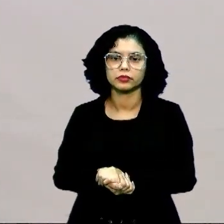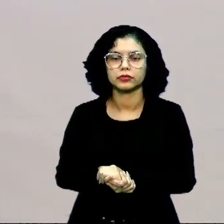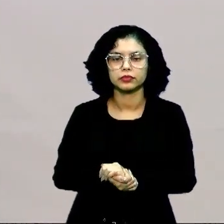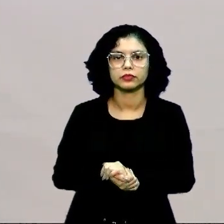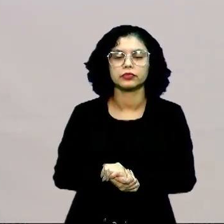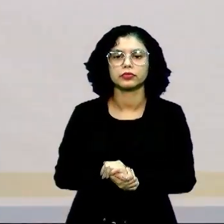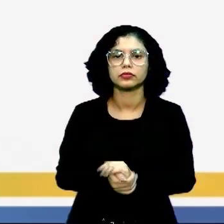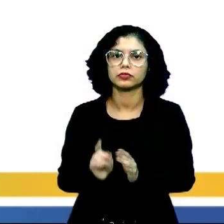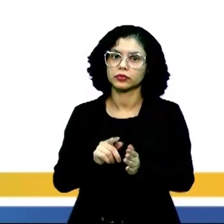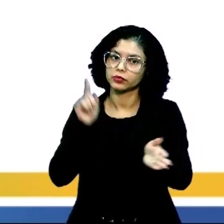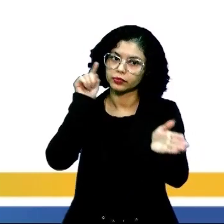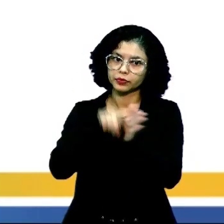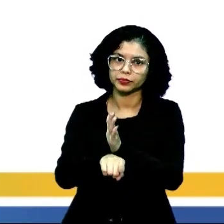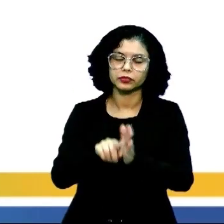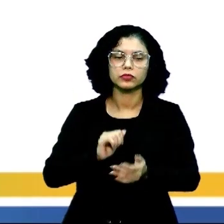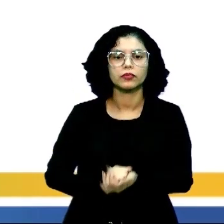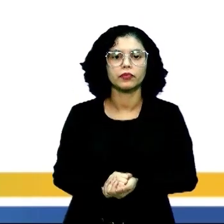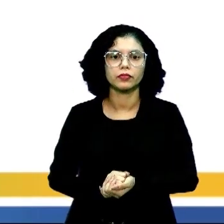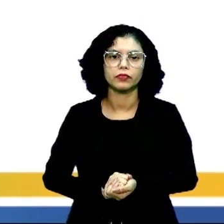agora ao comando da questão.